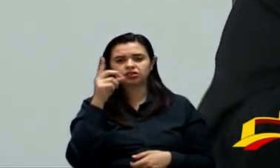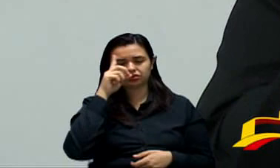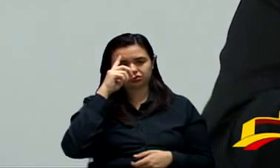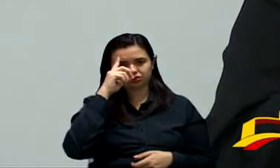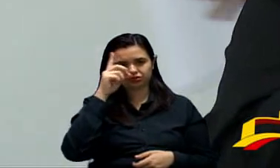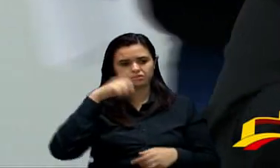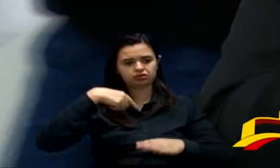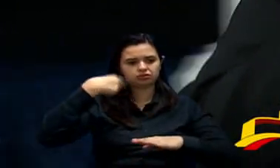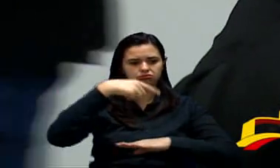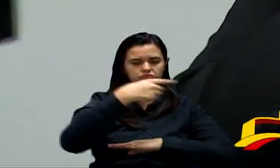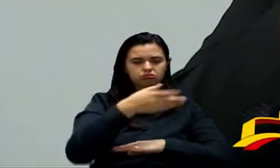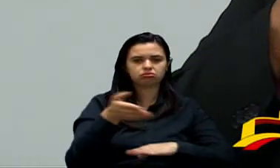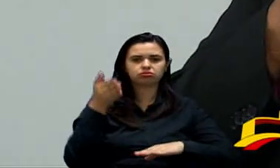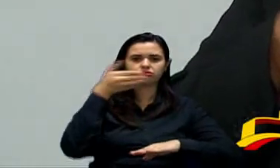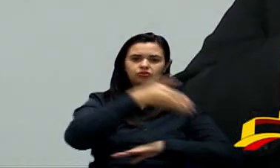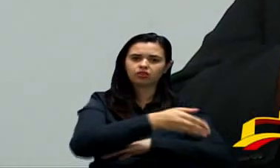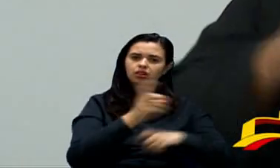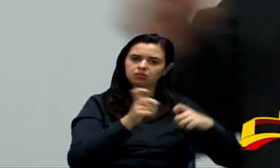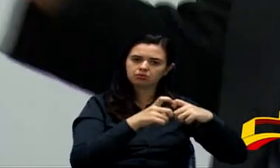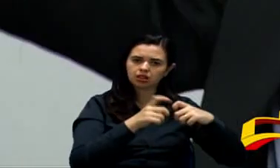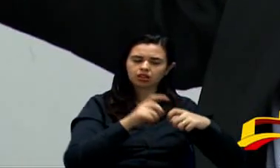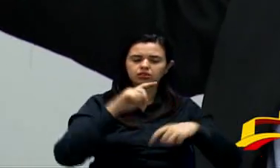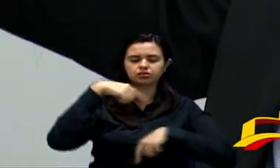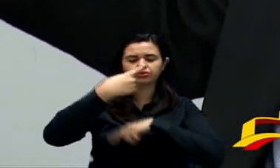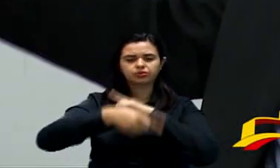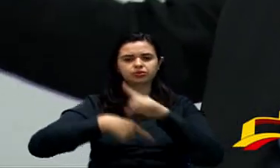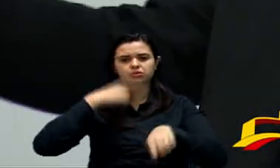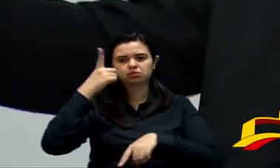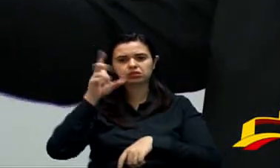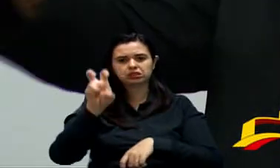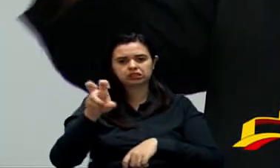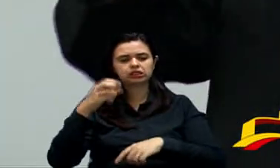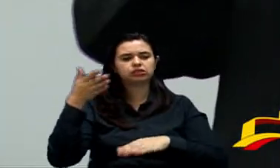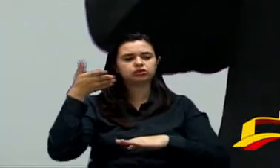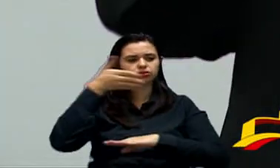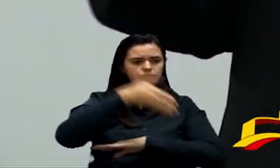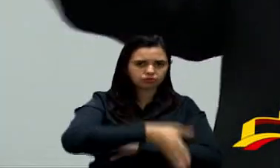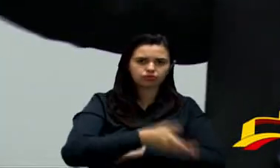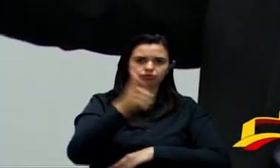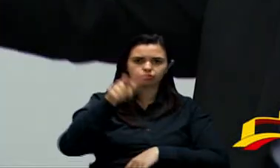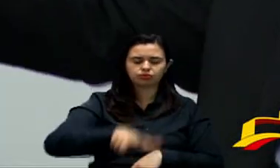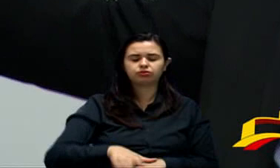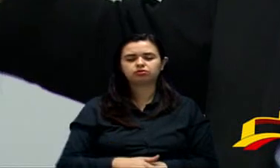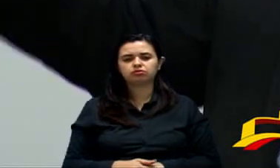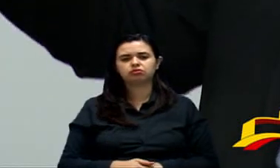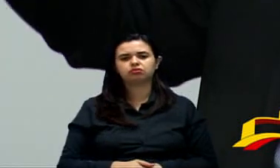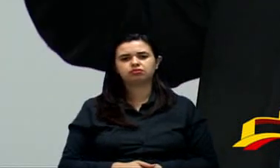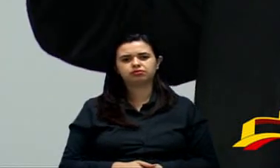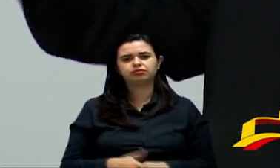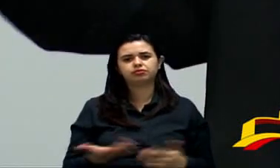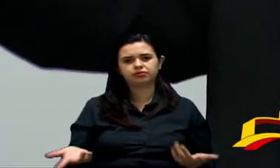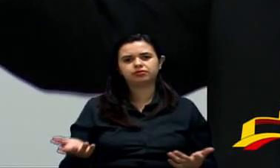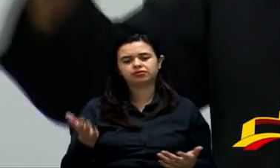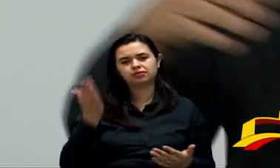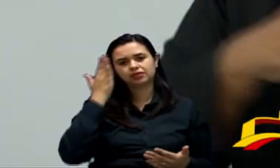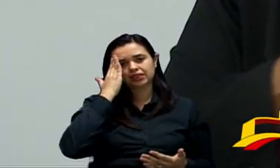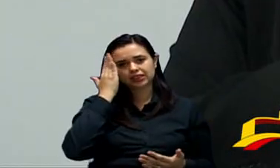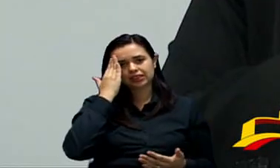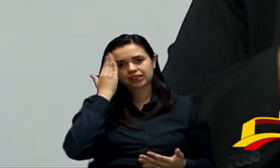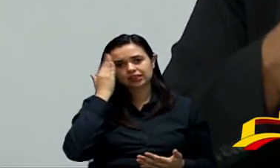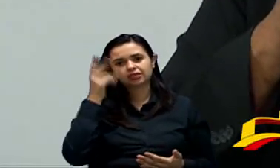E isso, então, Vitão, você sabe que você atende muito. Eu estava falando ao Cristiano que está aí. Todos os vereadores, né, têm esse problema, a turma liga, tal,